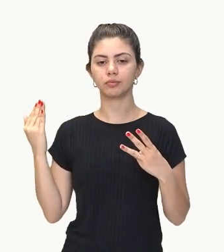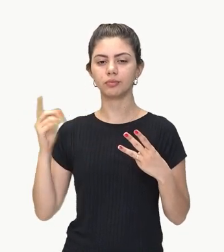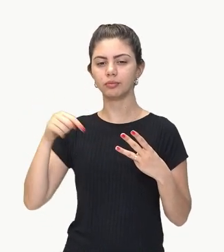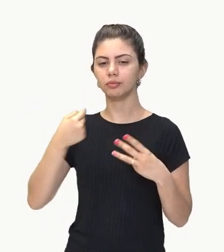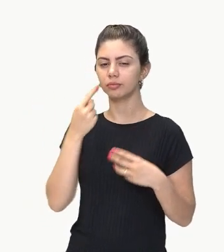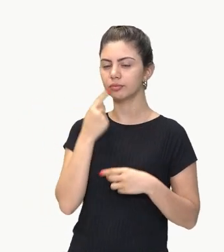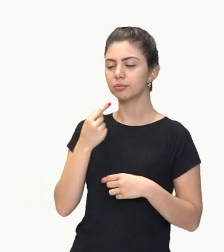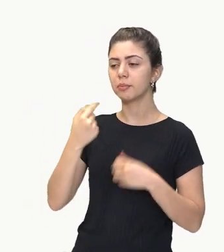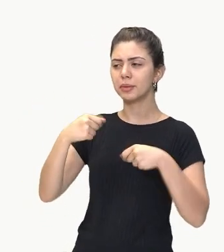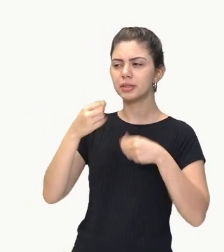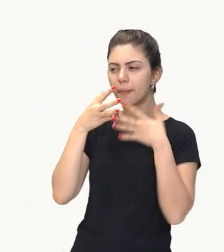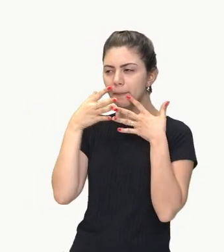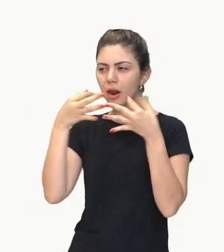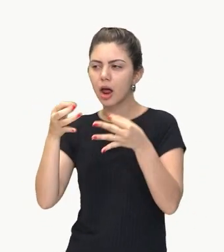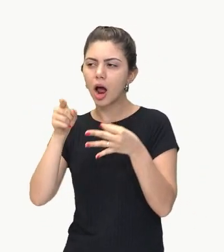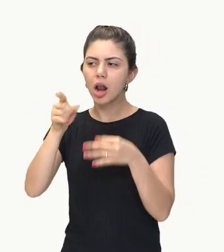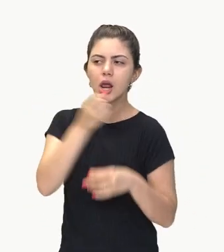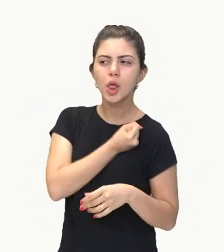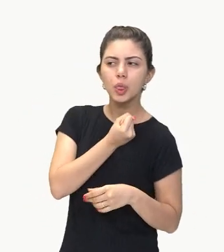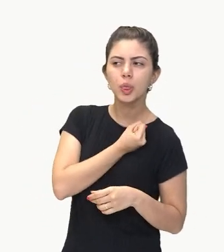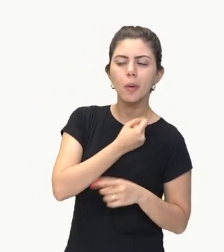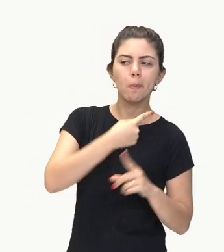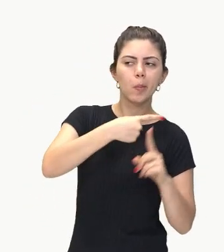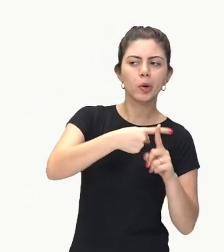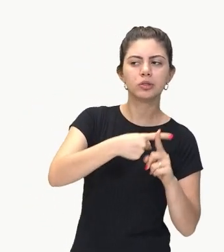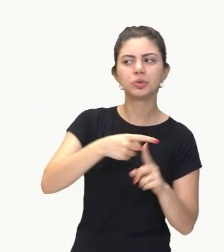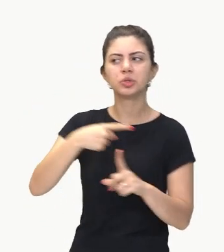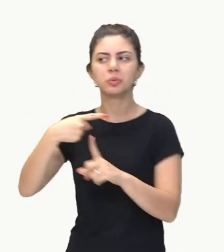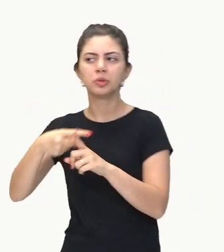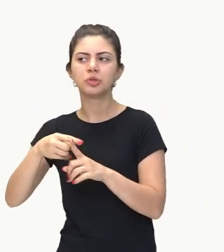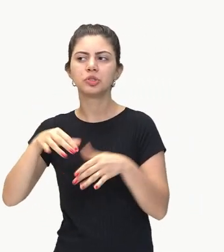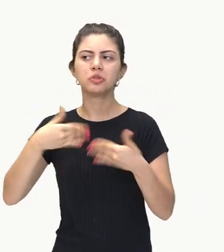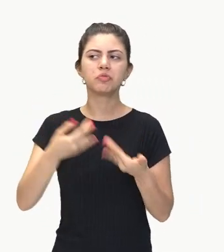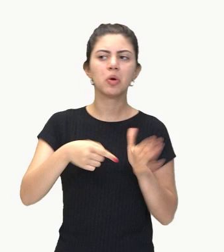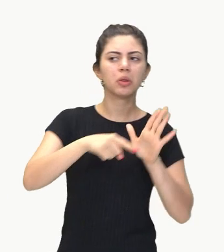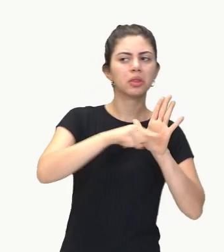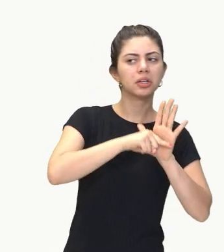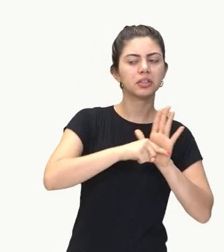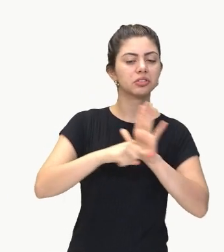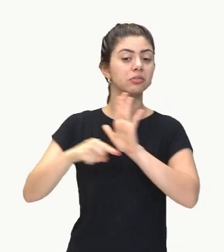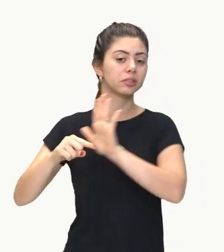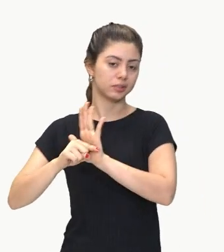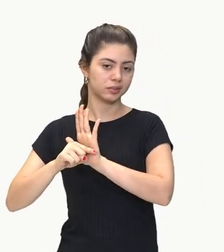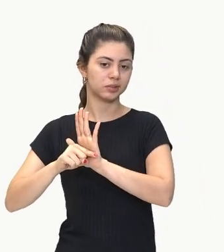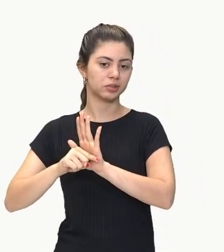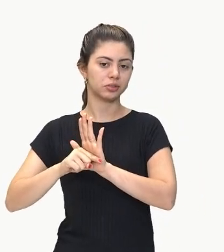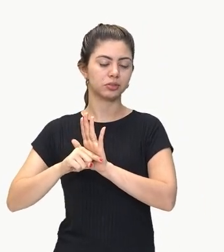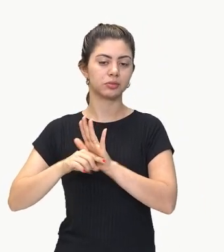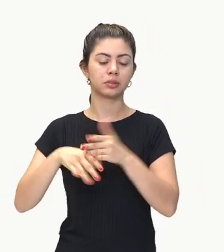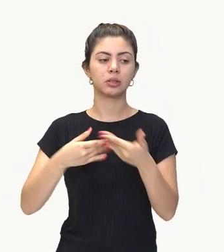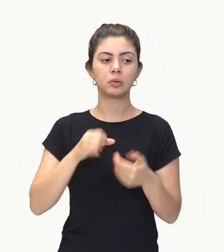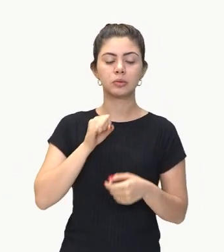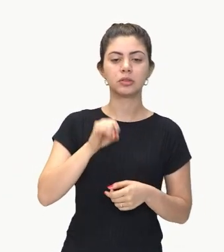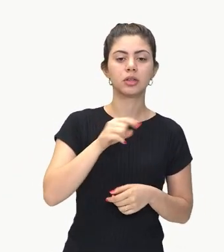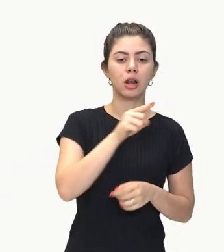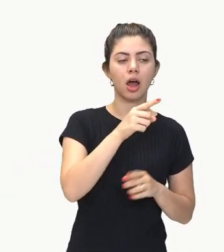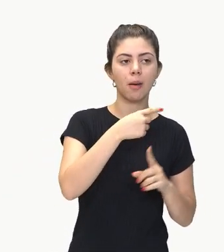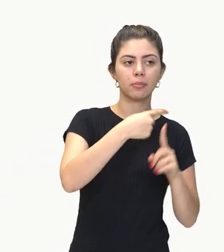observamos os sinais. Se os dois fatores têm mesmo sinal, o produto é